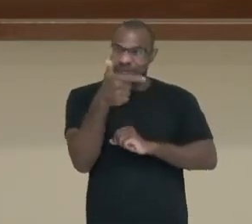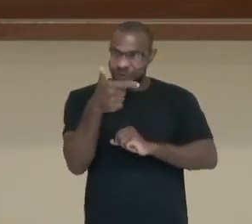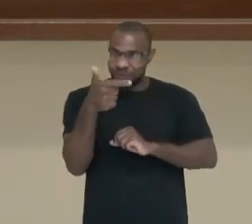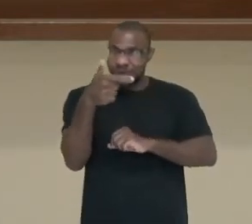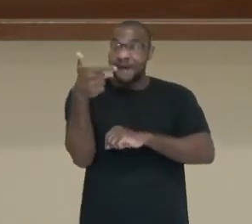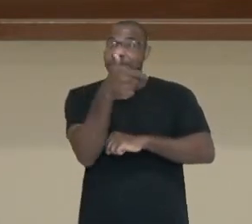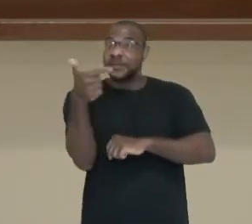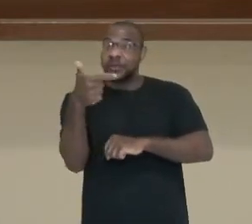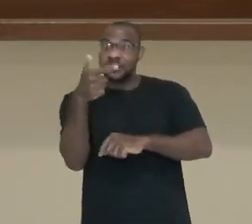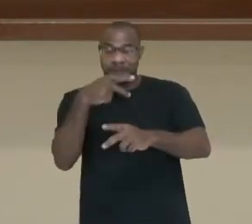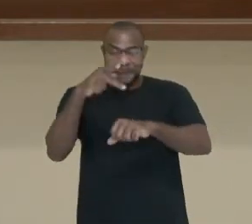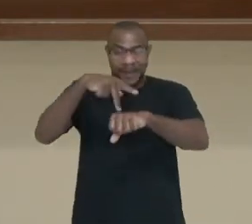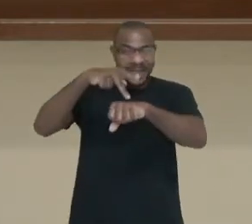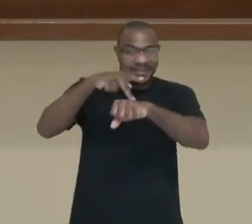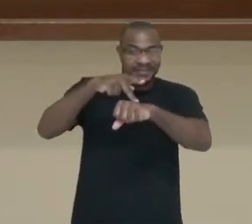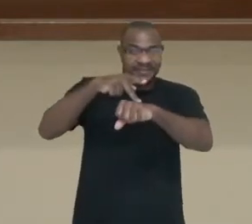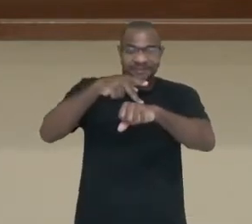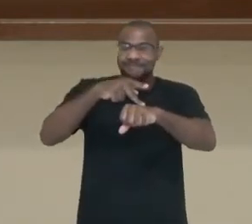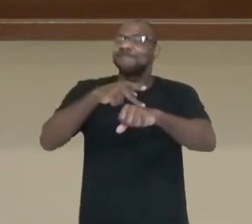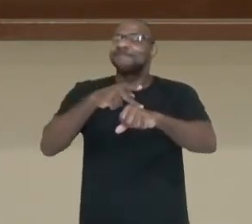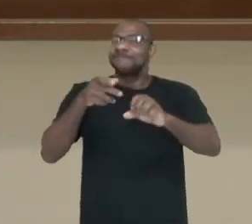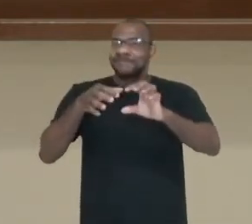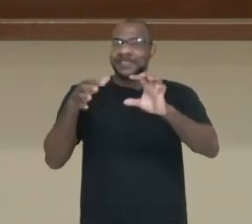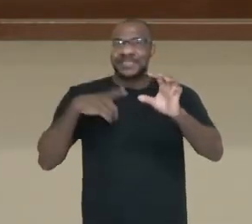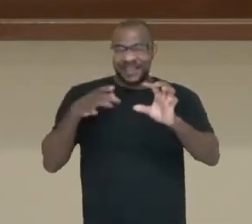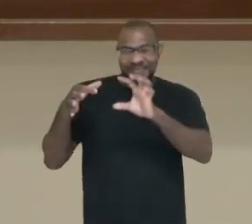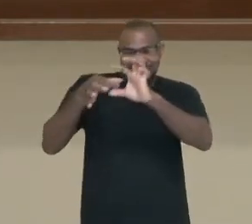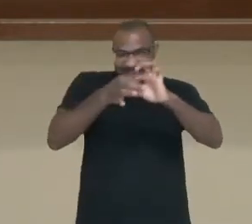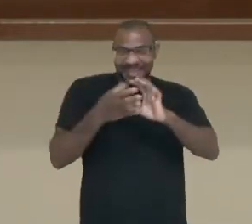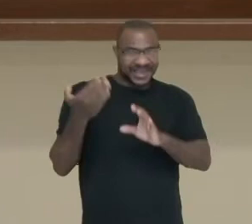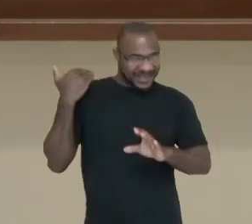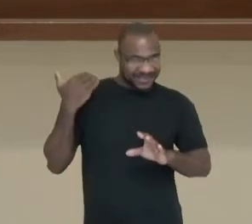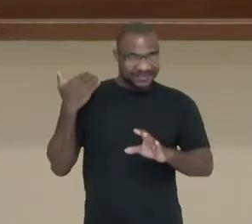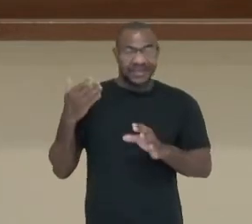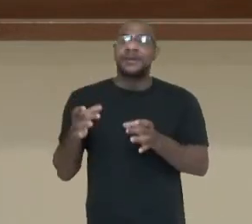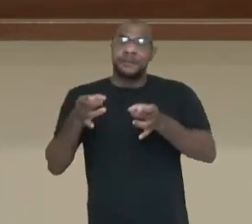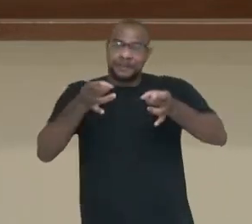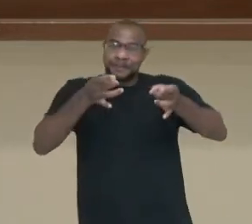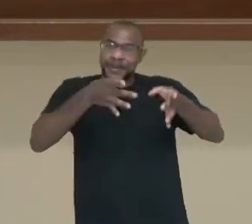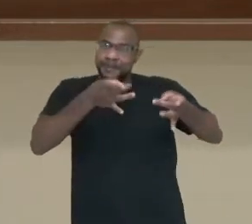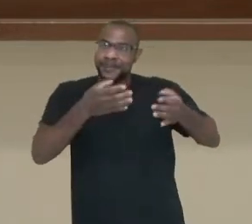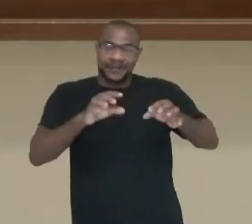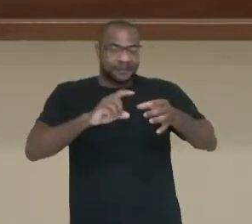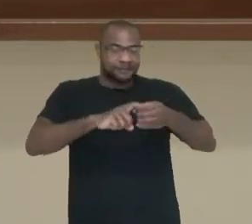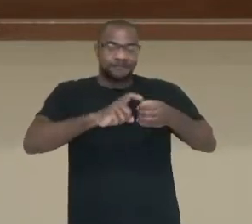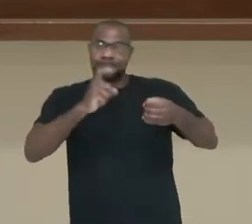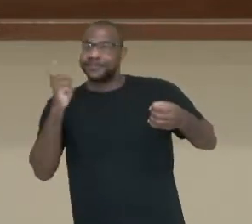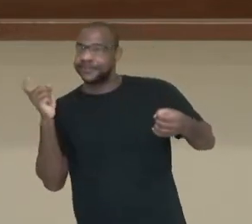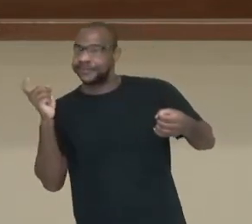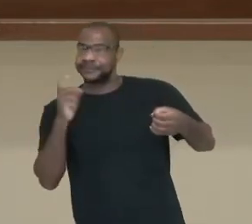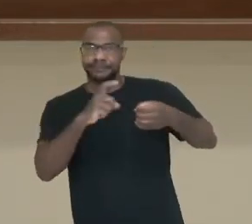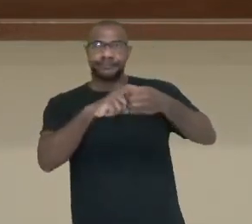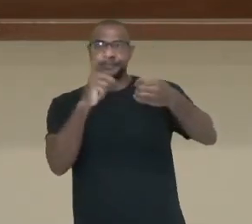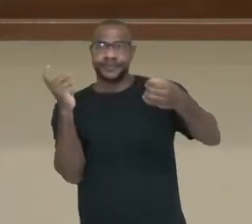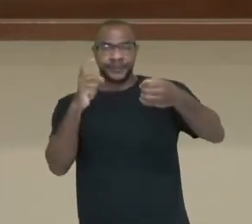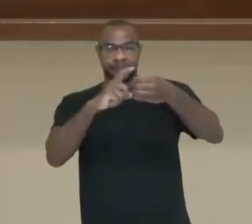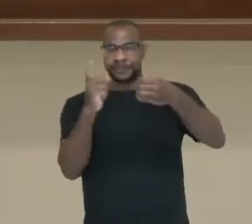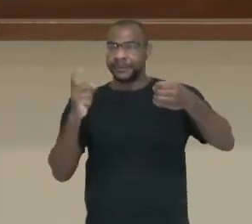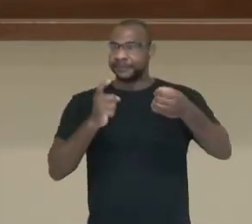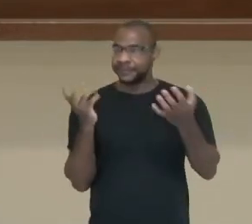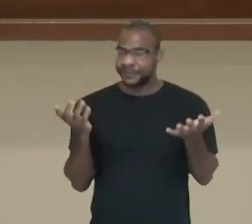emergiram e eles começaram a organizar. Agora voltamos a olhar para a Rússia. A Rússia o que fez? Ela